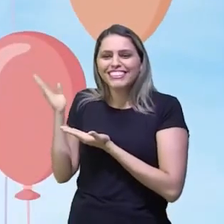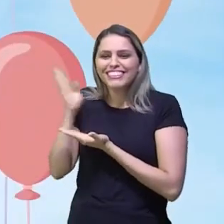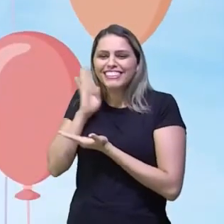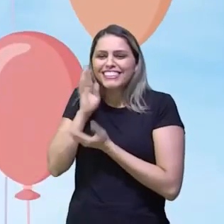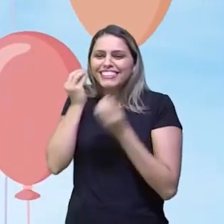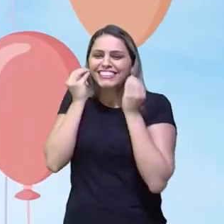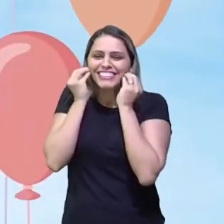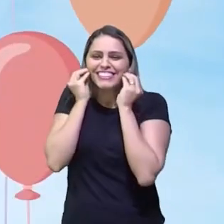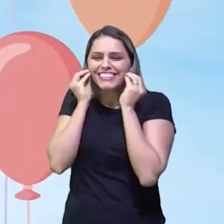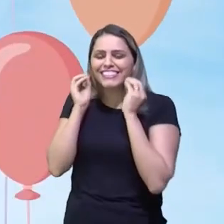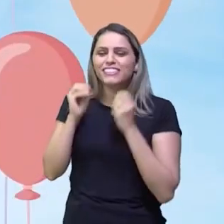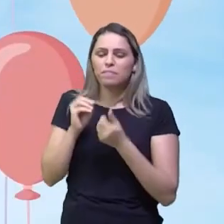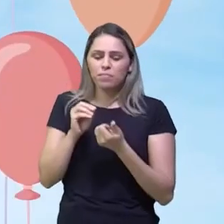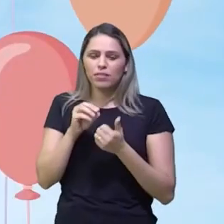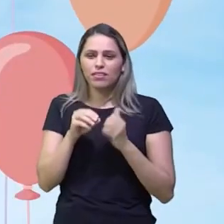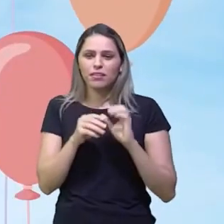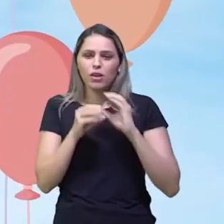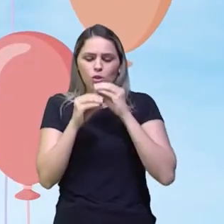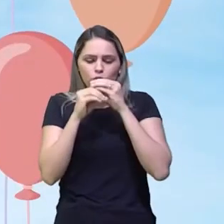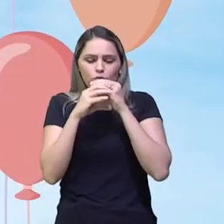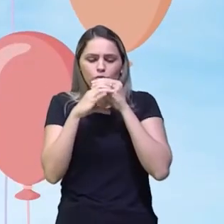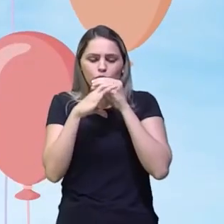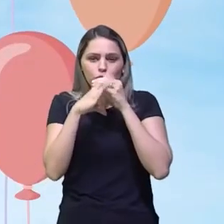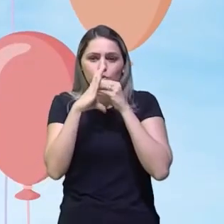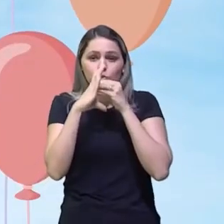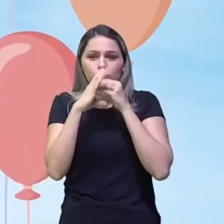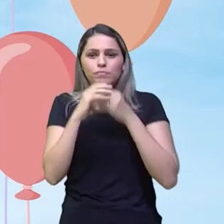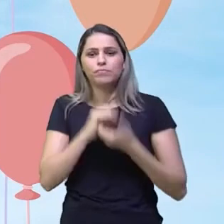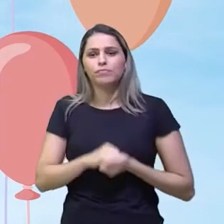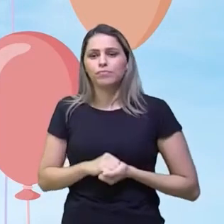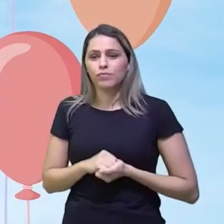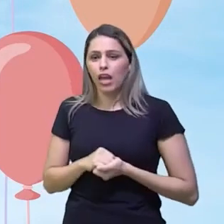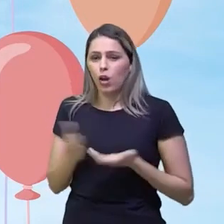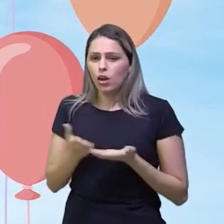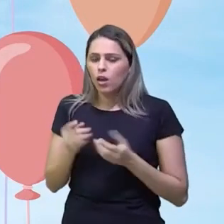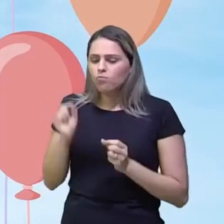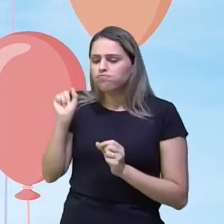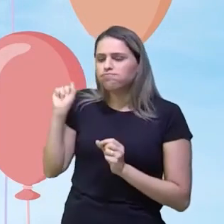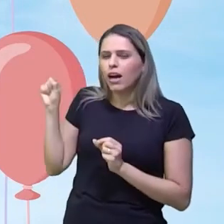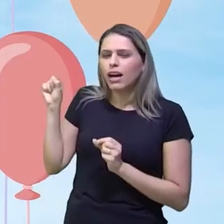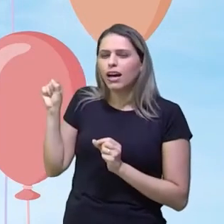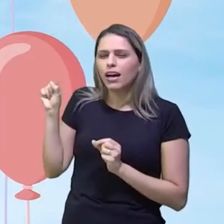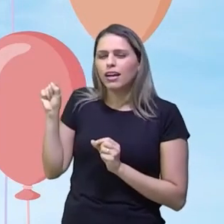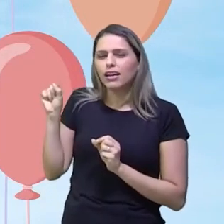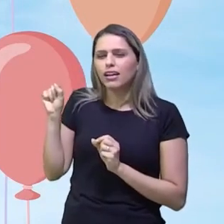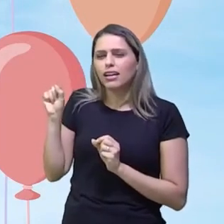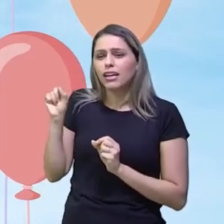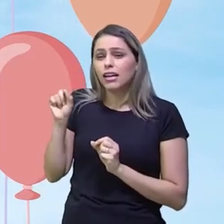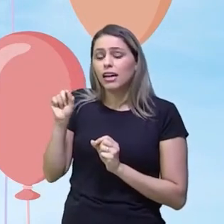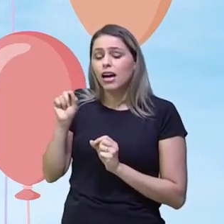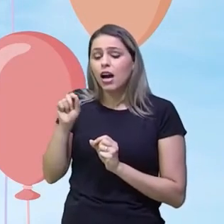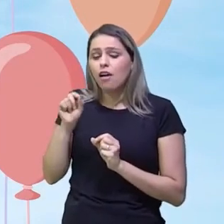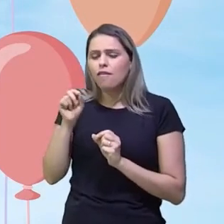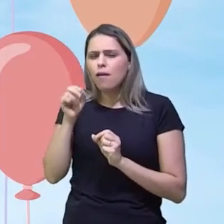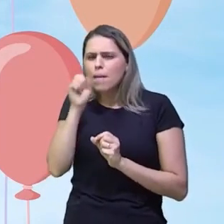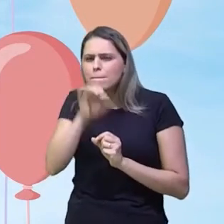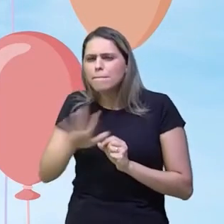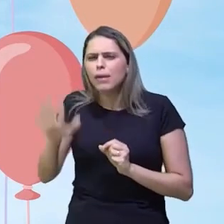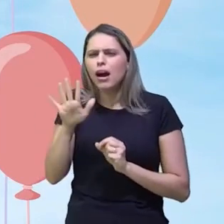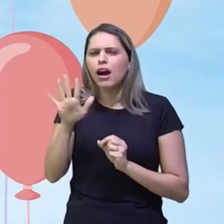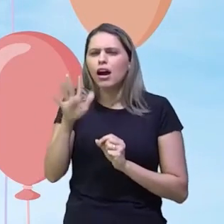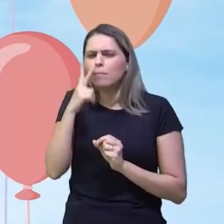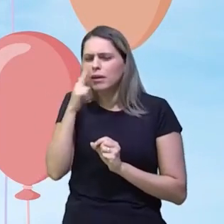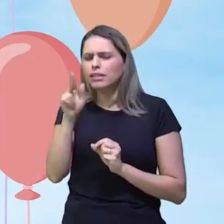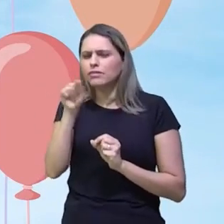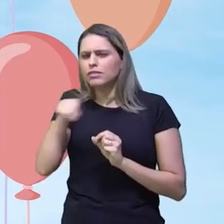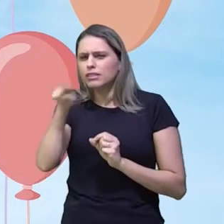que fofo! Muito bem! Eu vou estourar um balão e a figura que aparecer aqui,